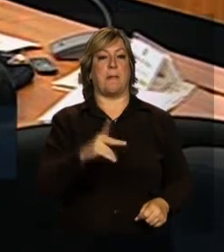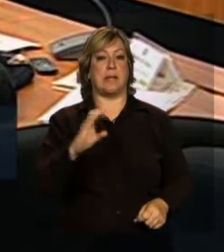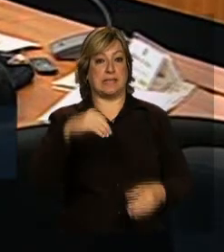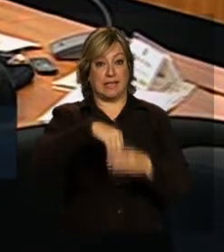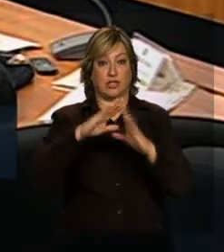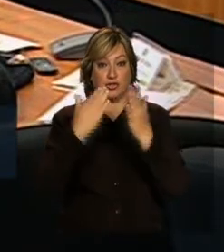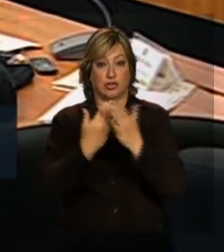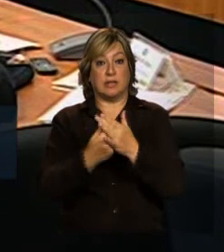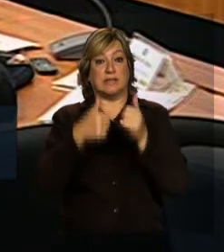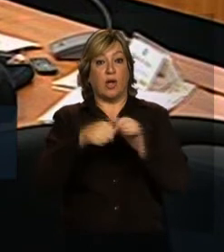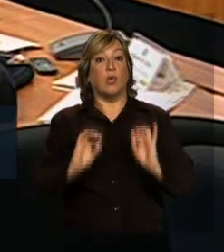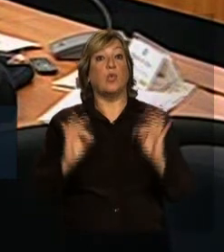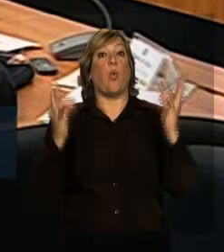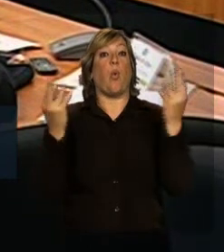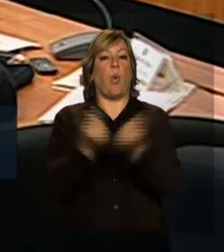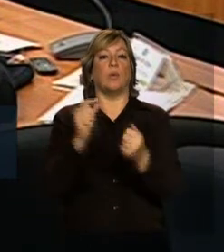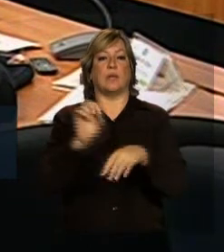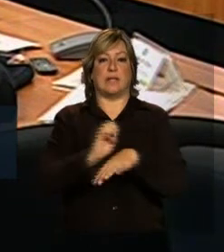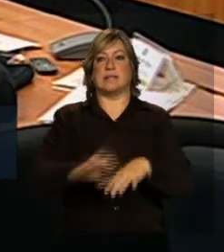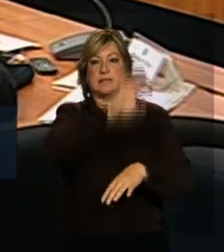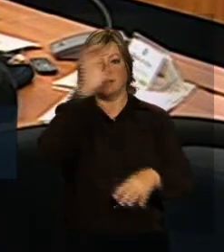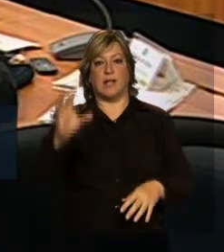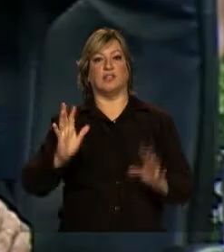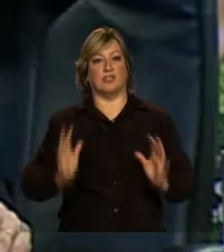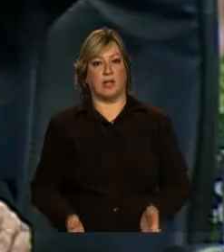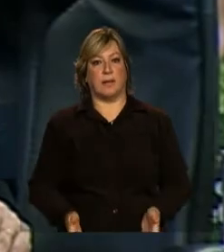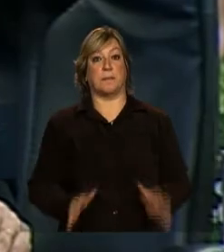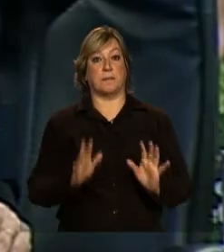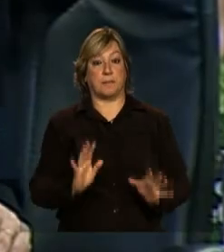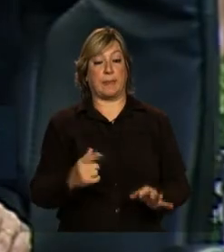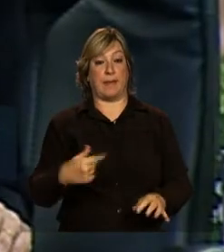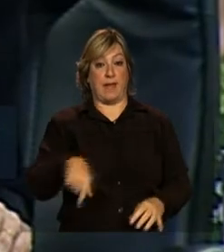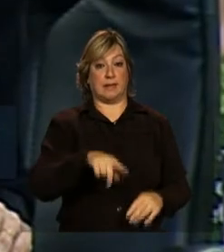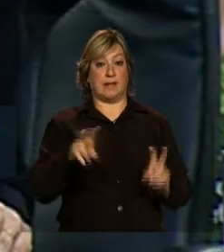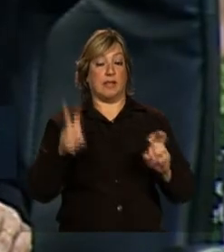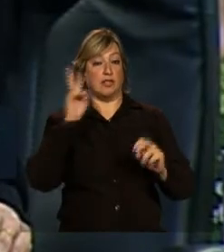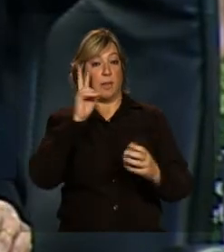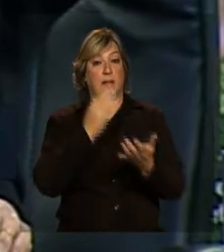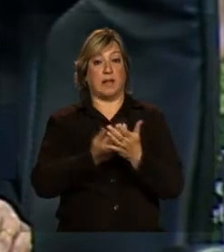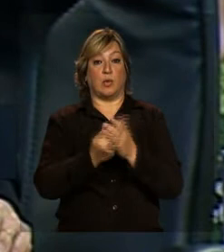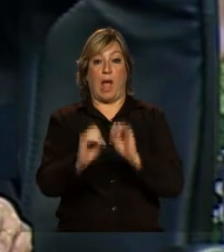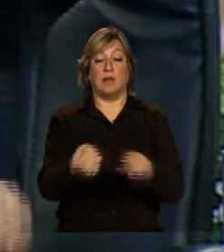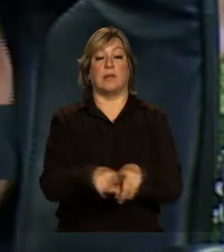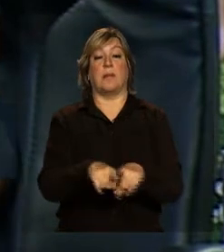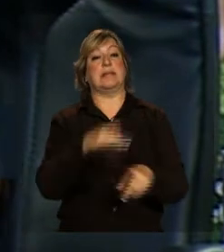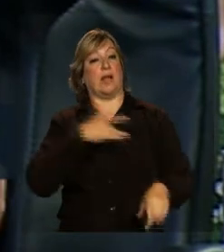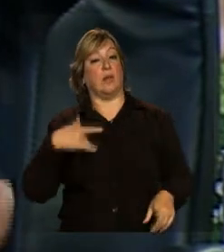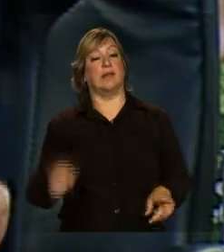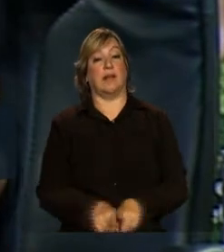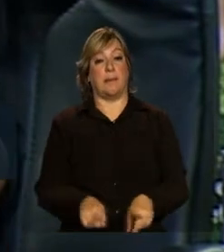estão todos os estados já. Nas questões da educação, também. E nas questões da saúde, também.